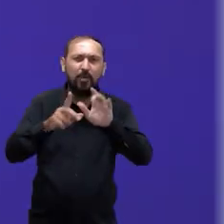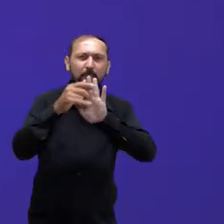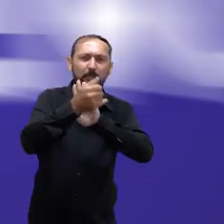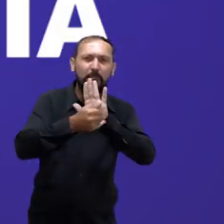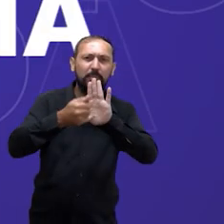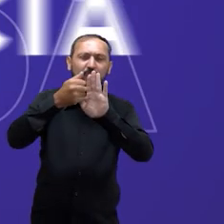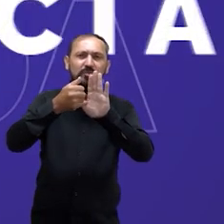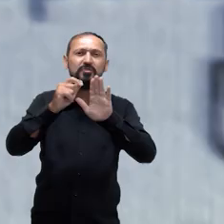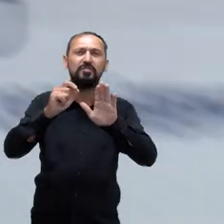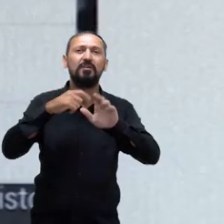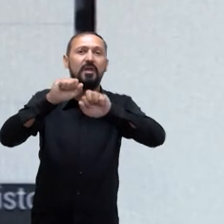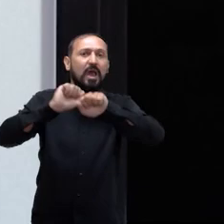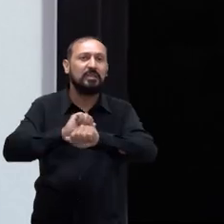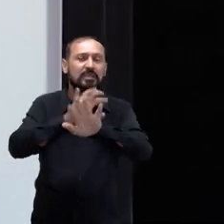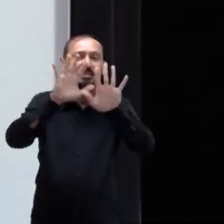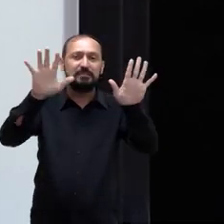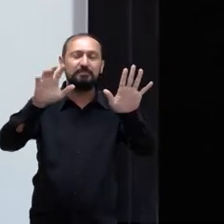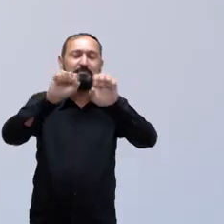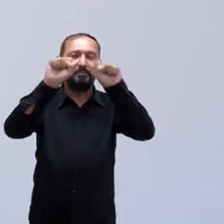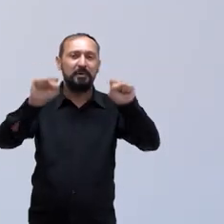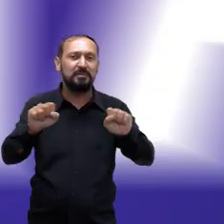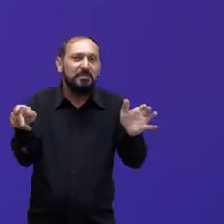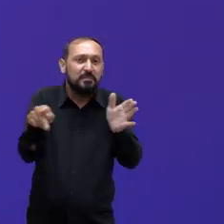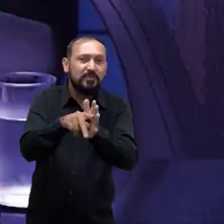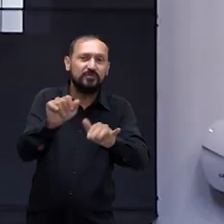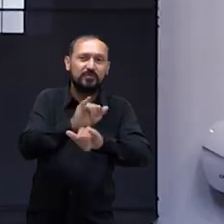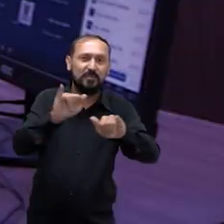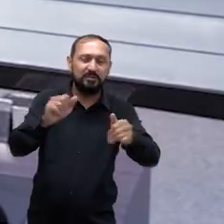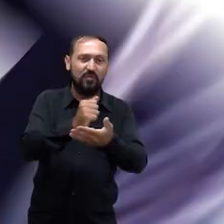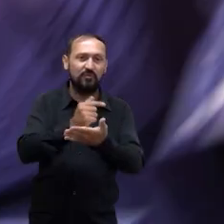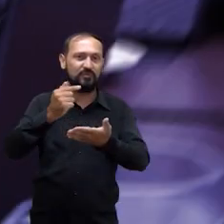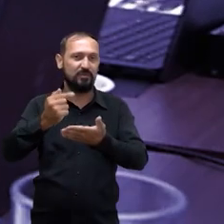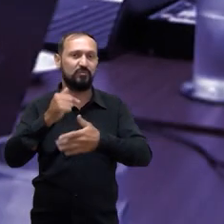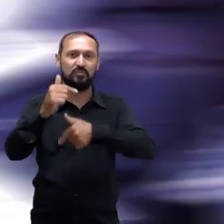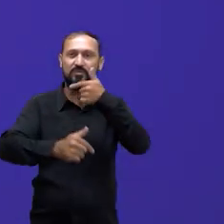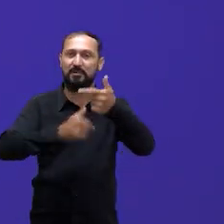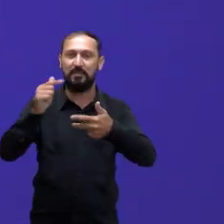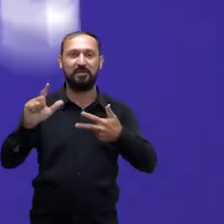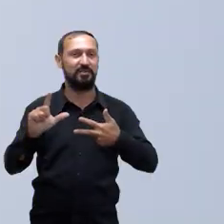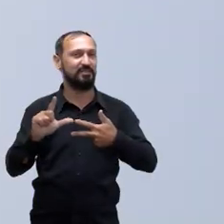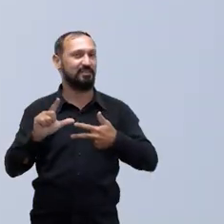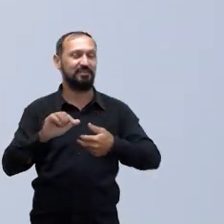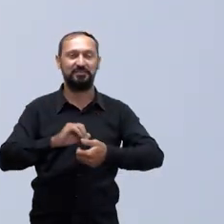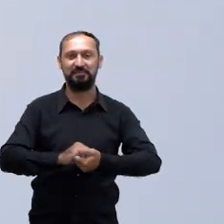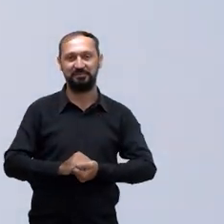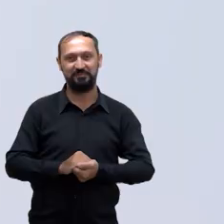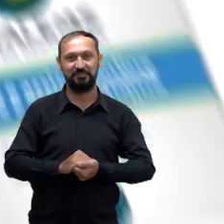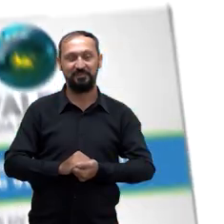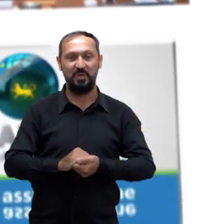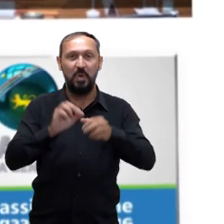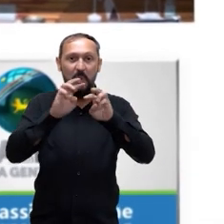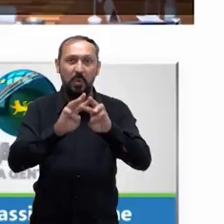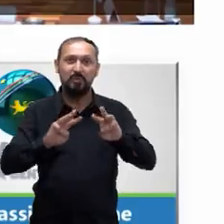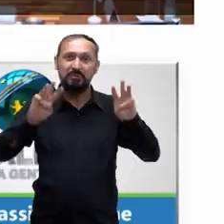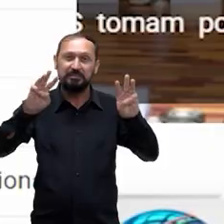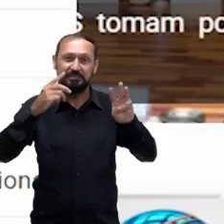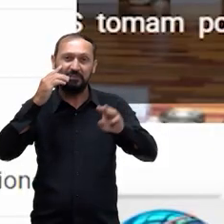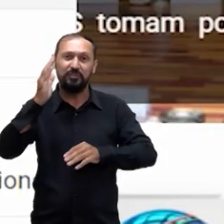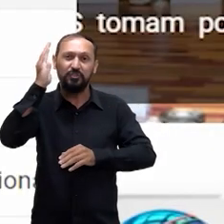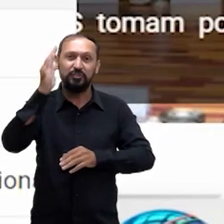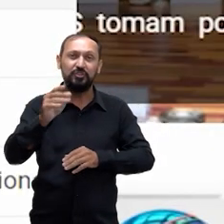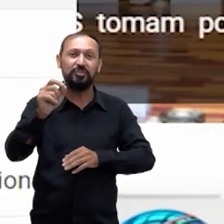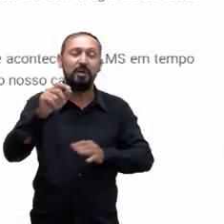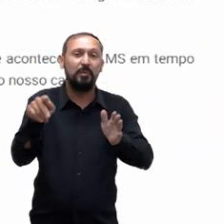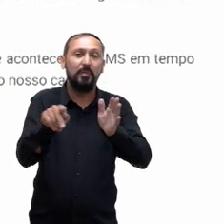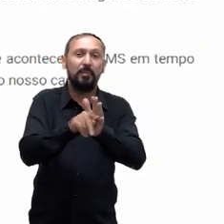fotos projetos Portal da Transparência informações oficiais das atividades parlamentares o site